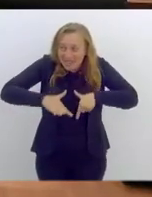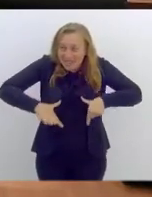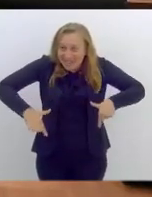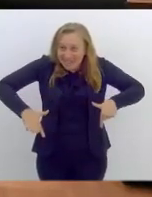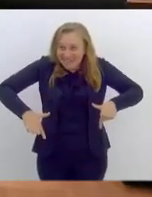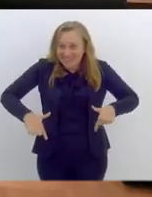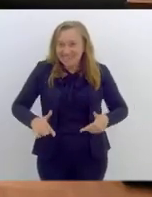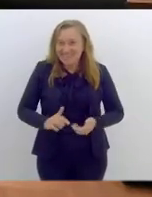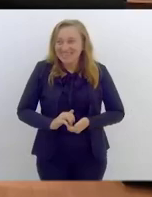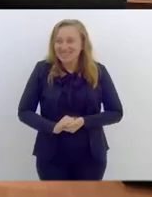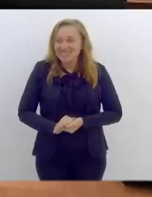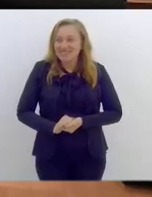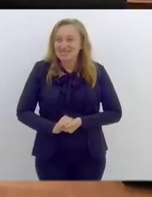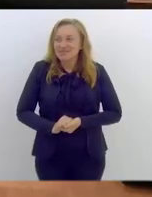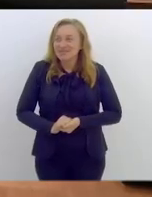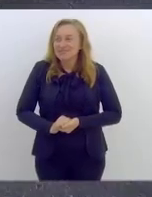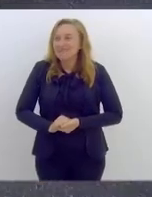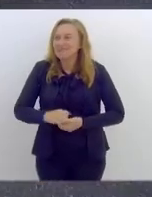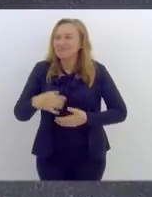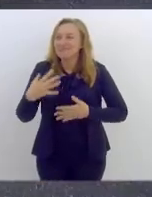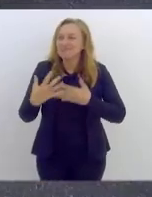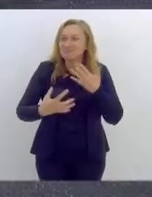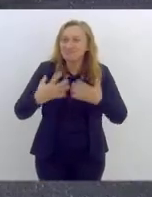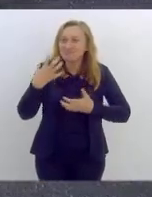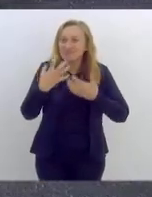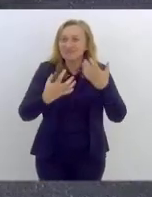paixão e de música.